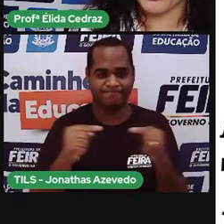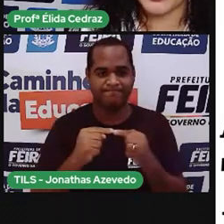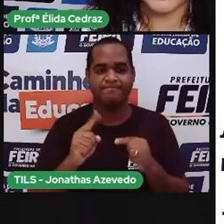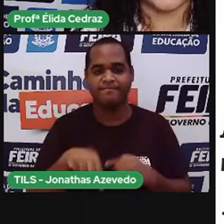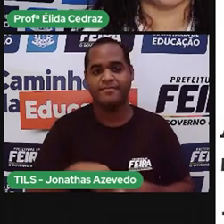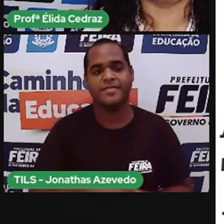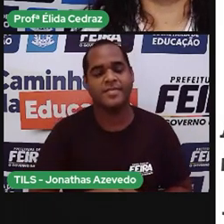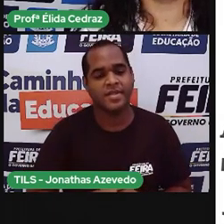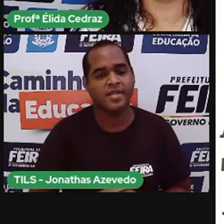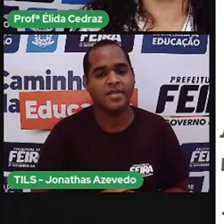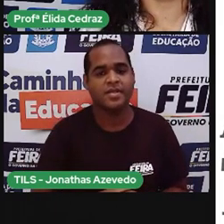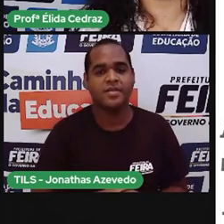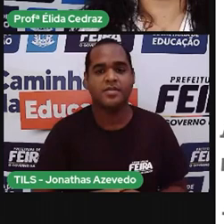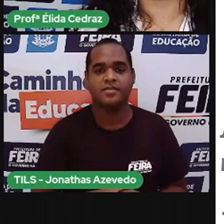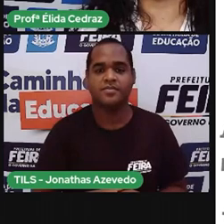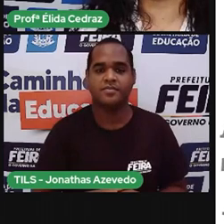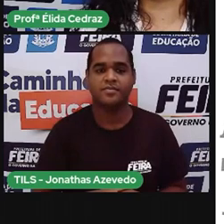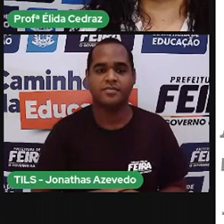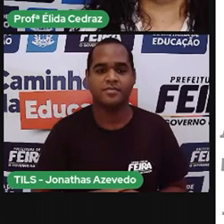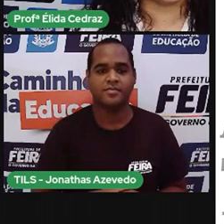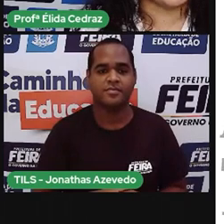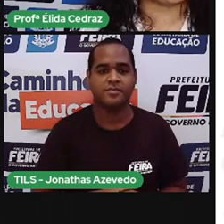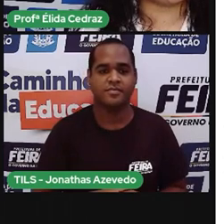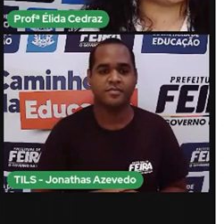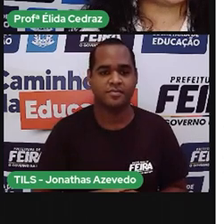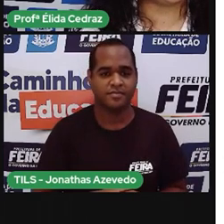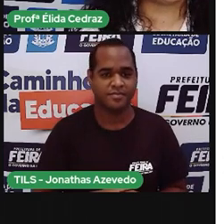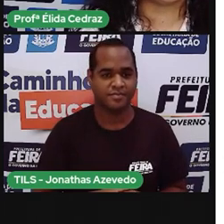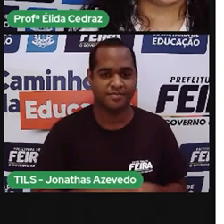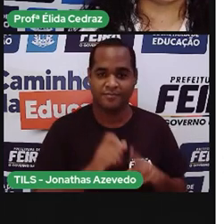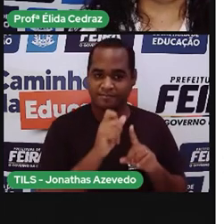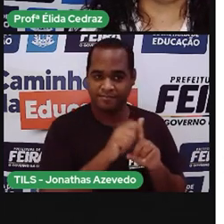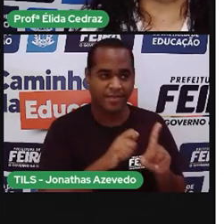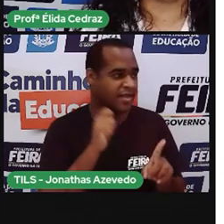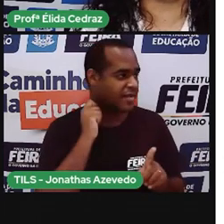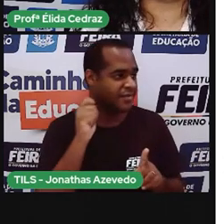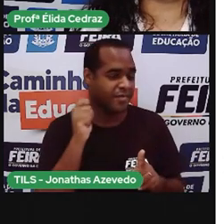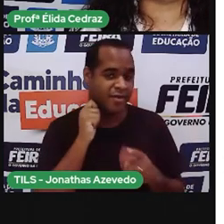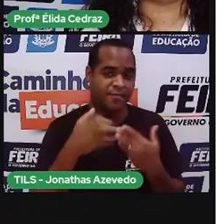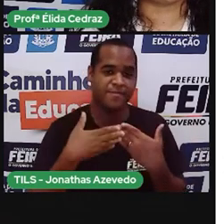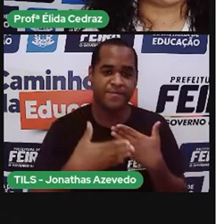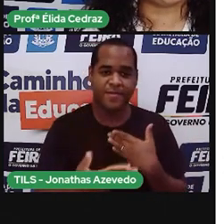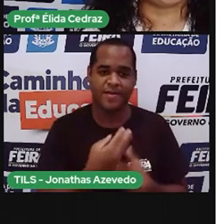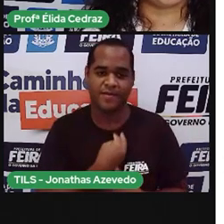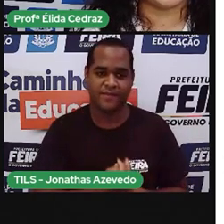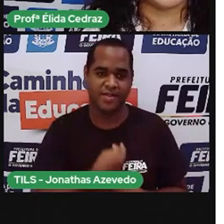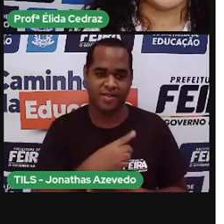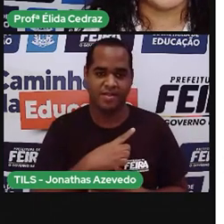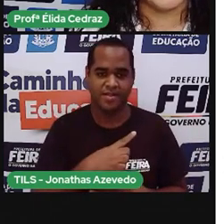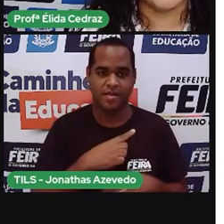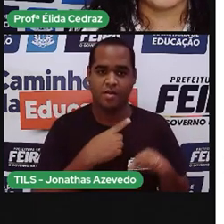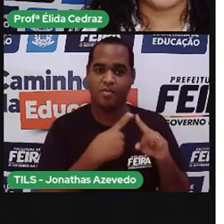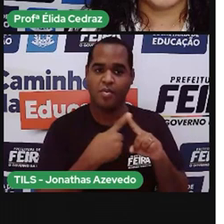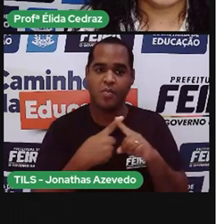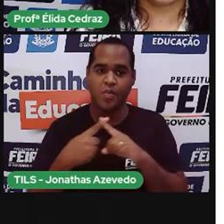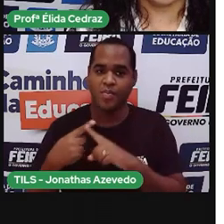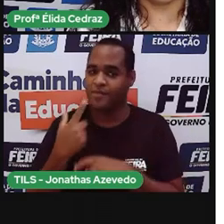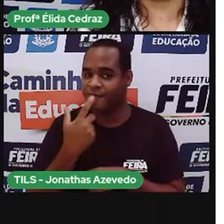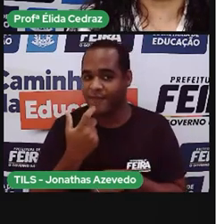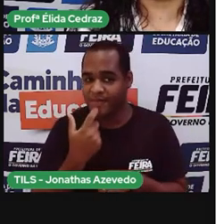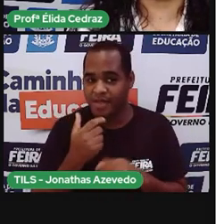com música o mês de abril já está chegando ao seu final